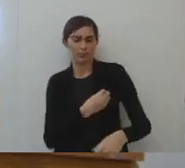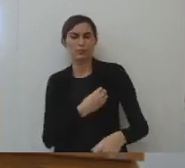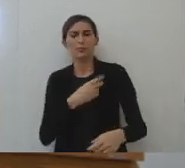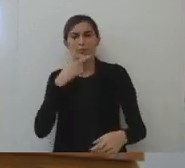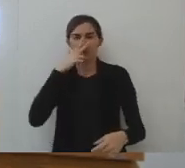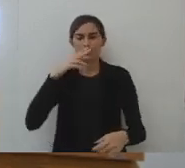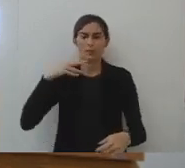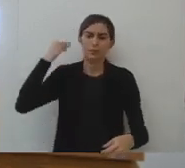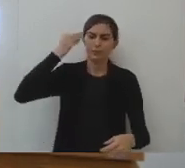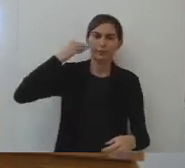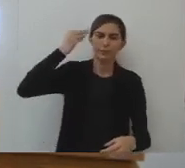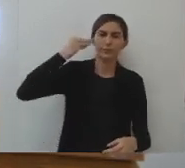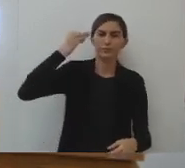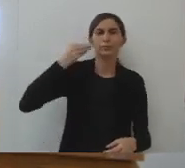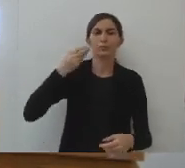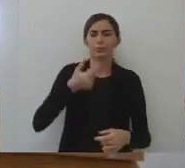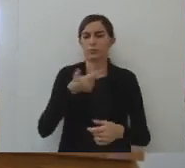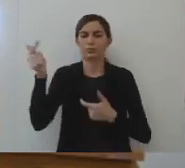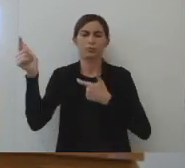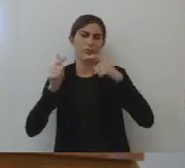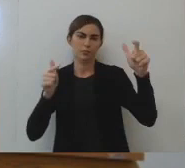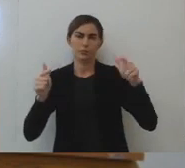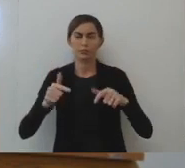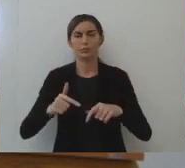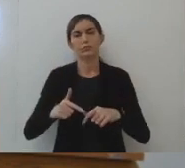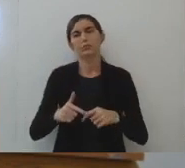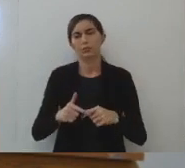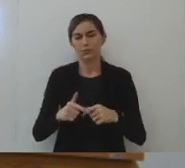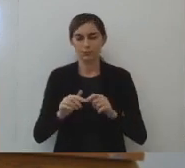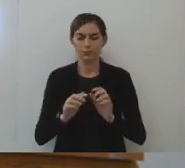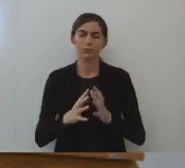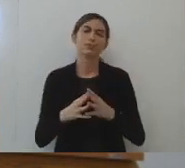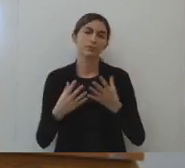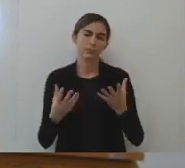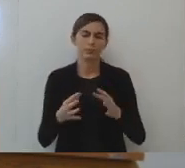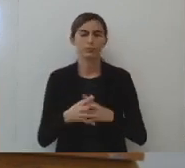mesma experiência, mas de uma outra maneira, certo?